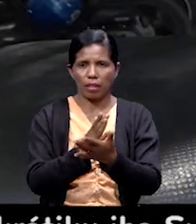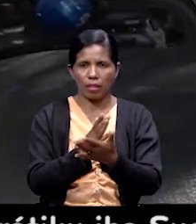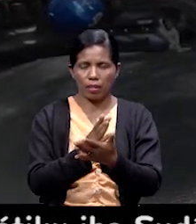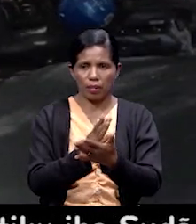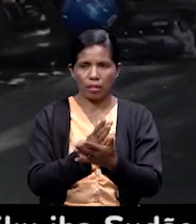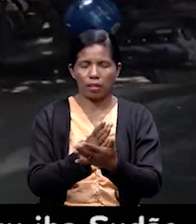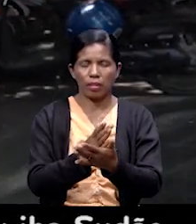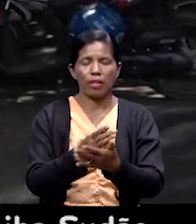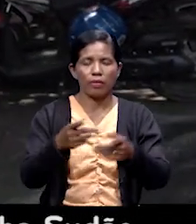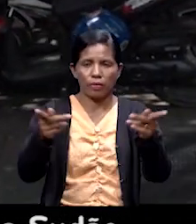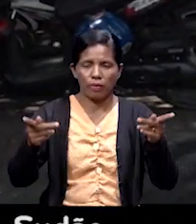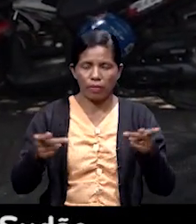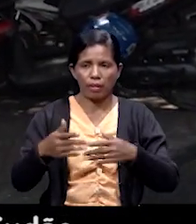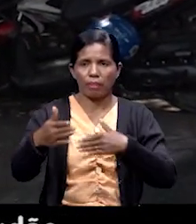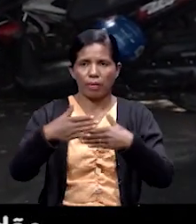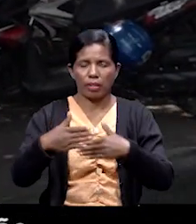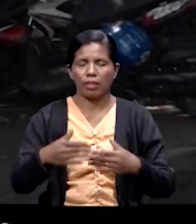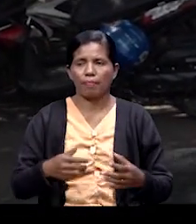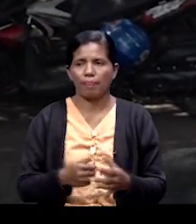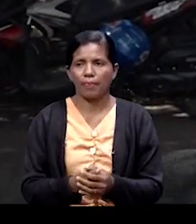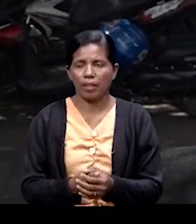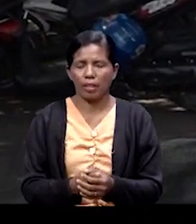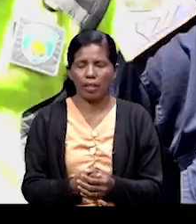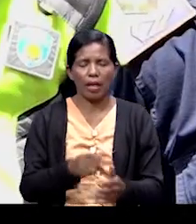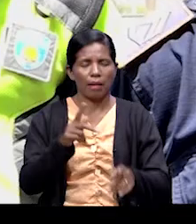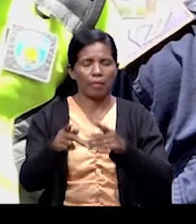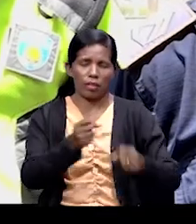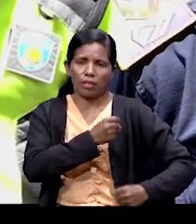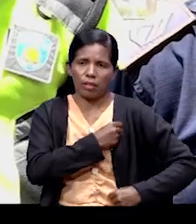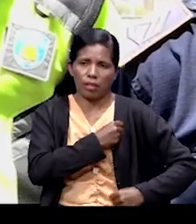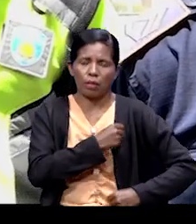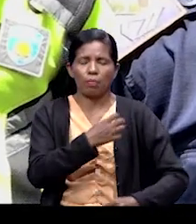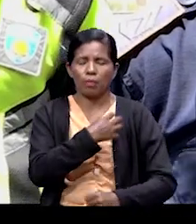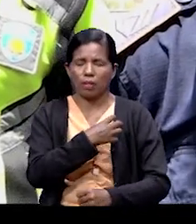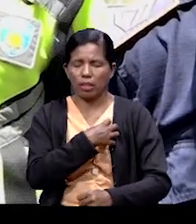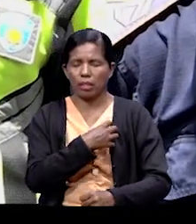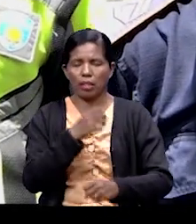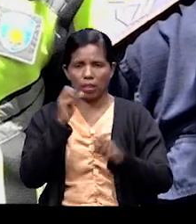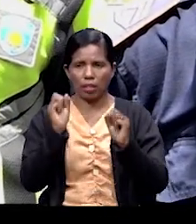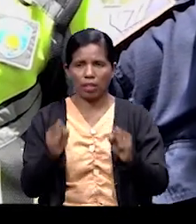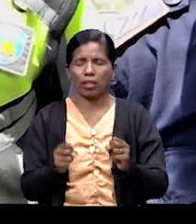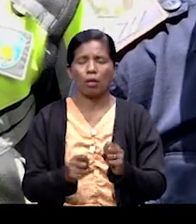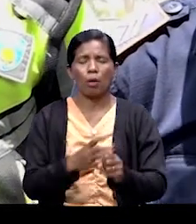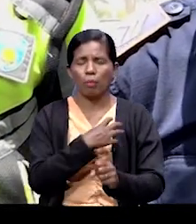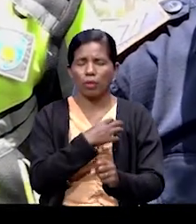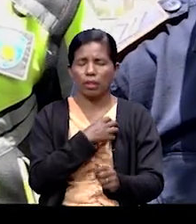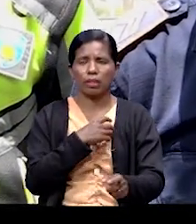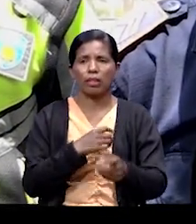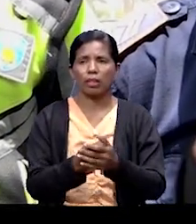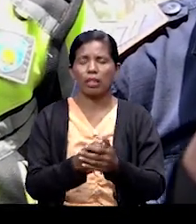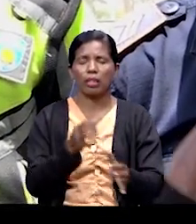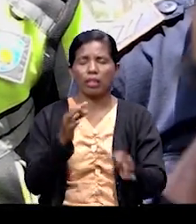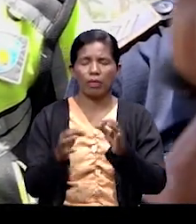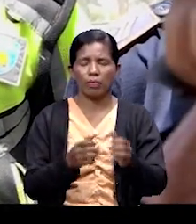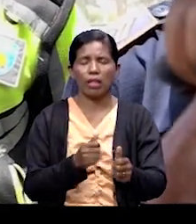palácio governo nian. E ma sede niatu militar, niatu pentel ga, niatu polícia ga, ou niatu polícia trânsito ga. Quando nia contra